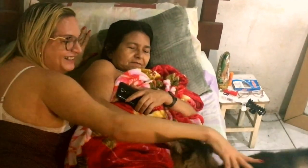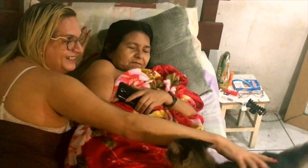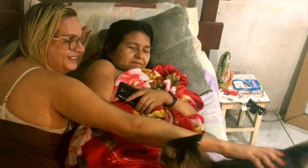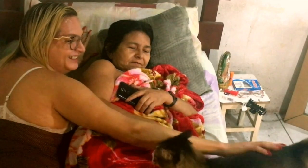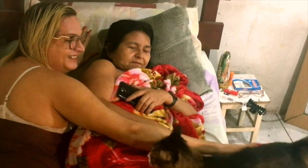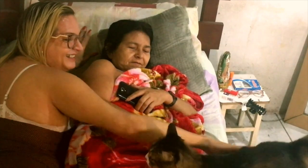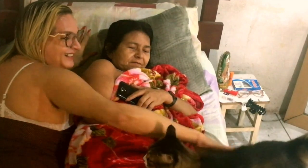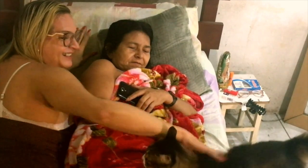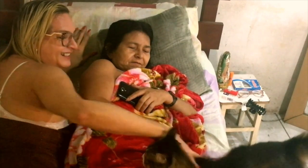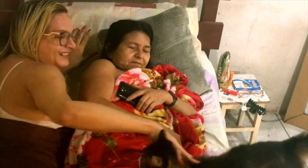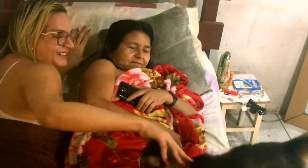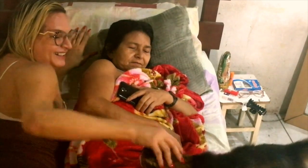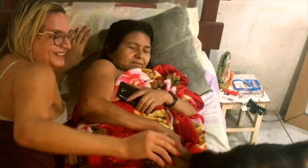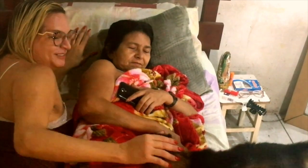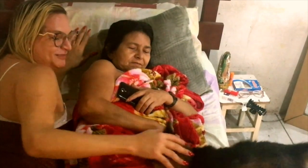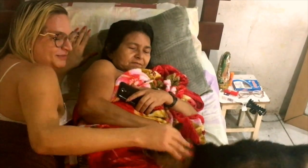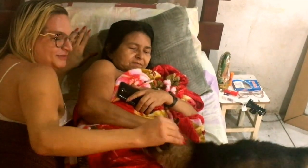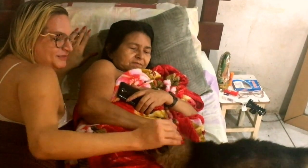Ai.